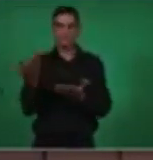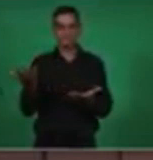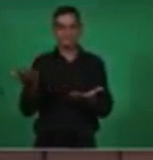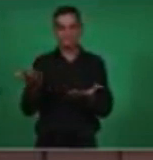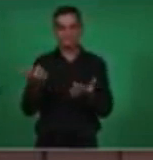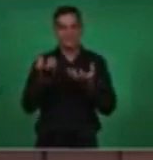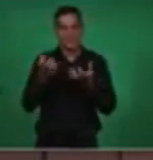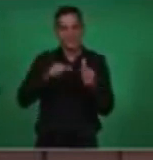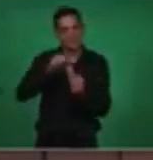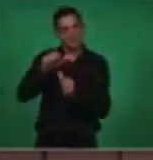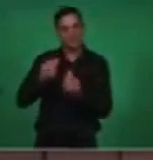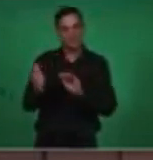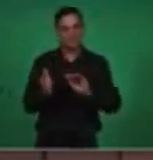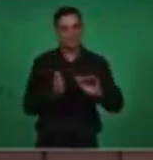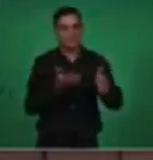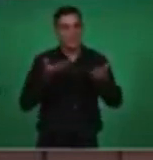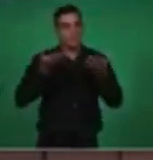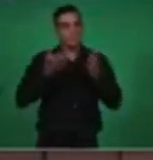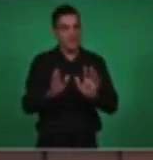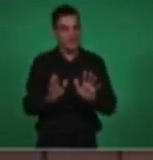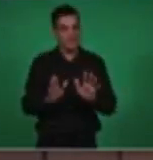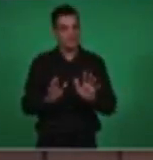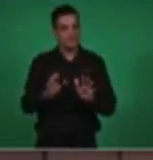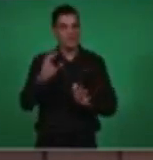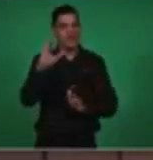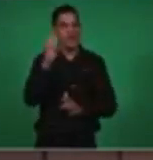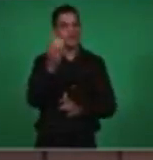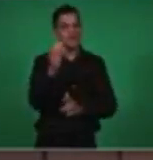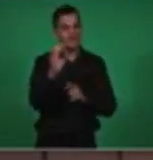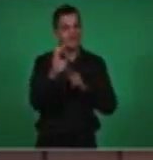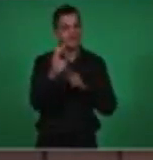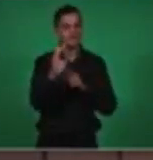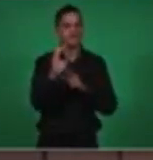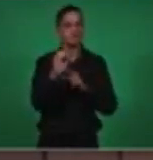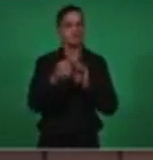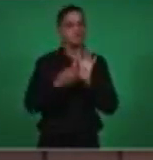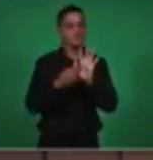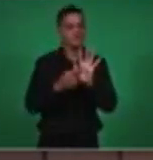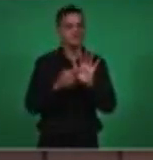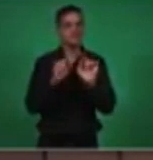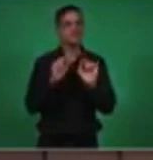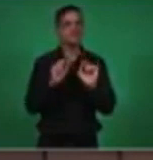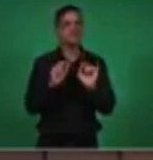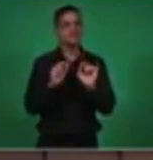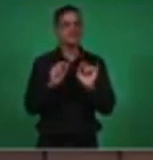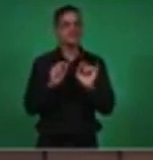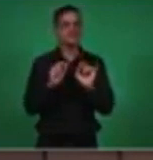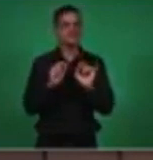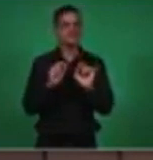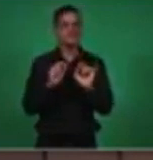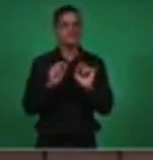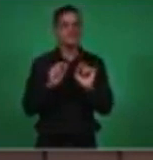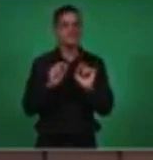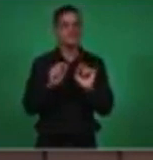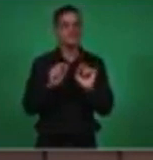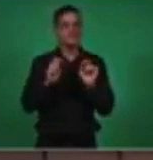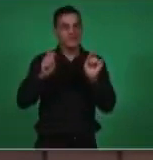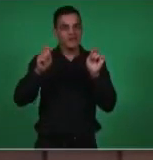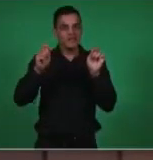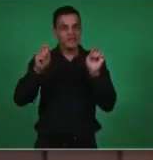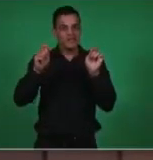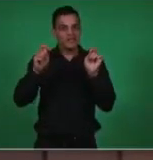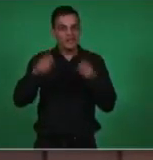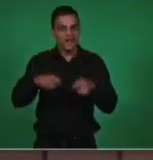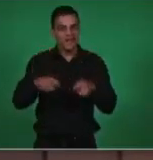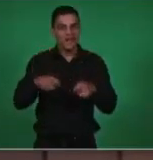Mas há evidências da ciência comprovadas de que no barro no pó da terra, existem elementos